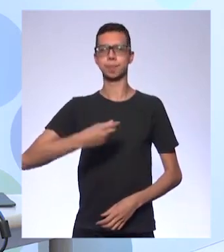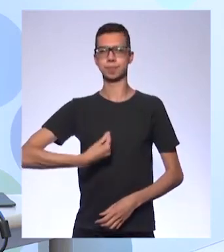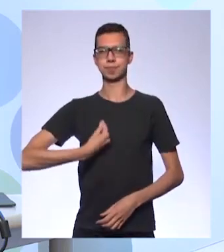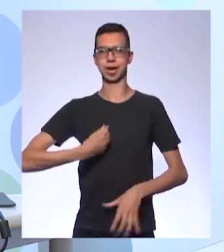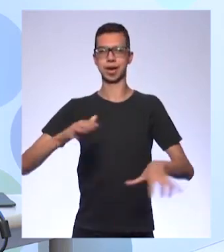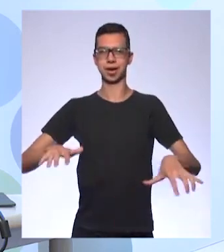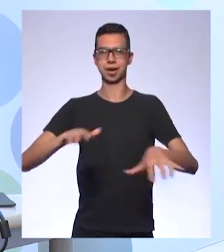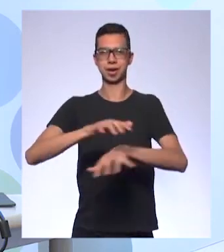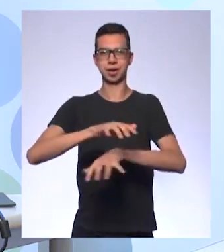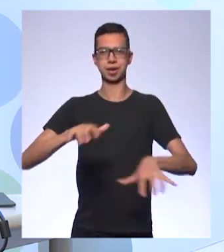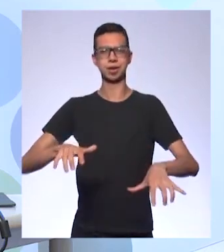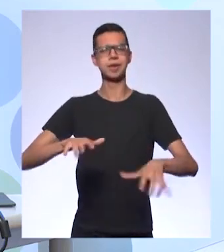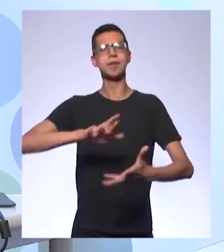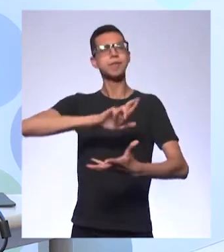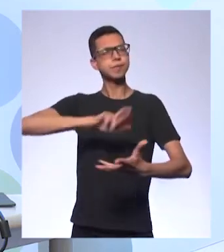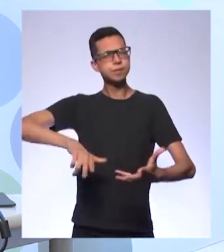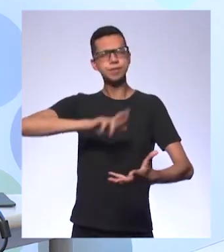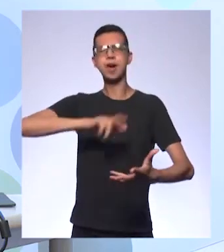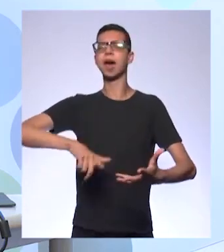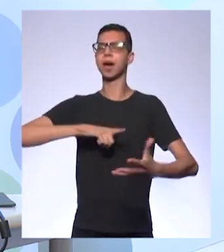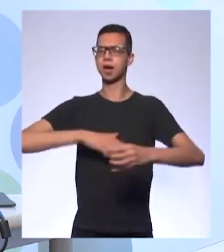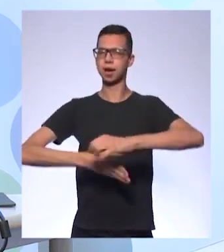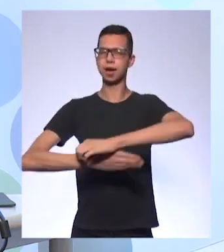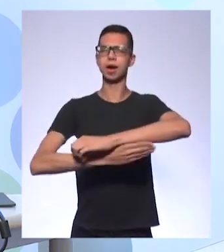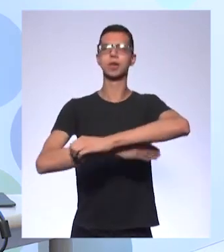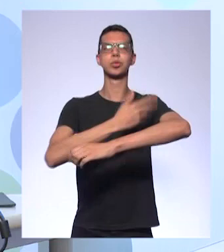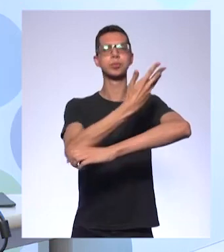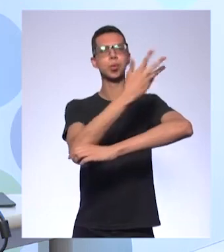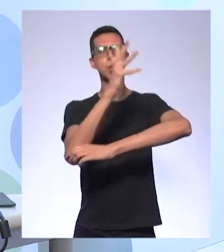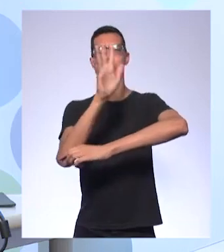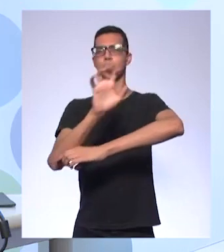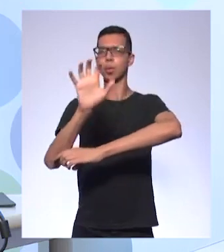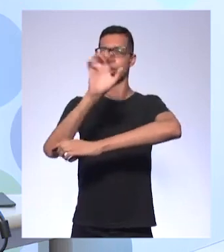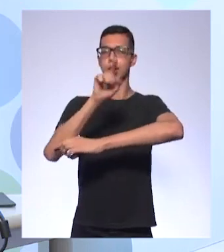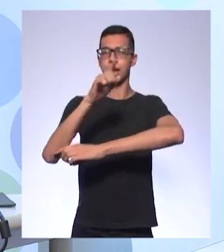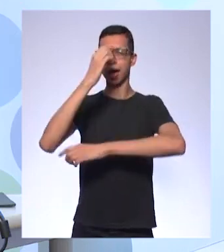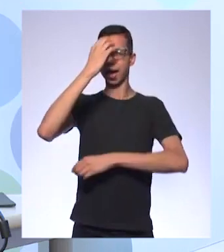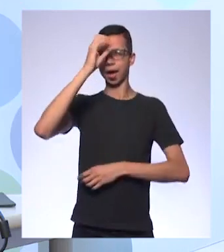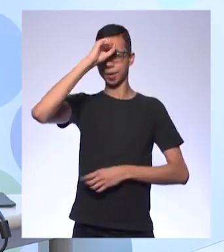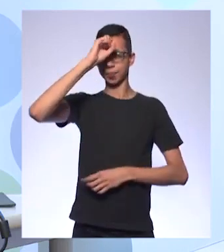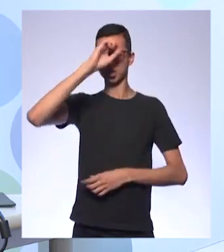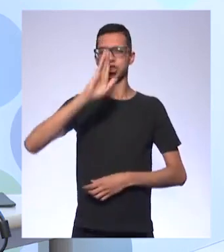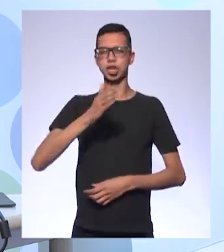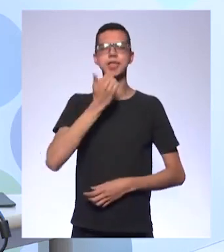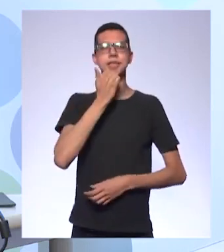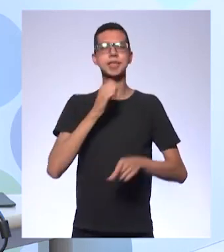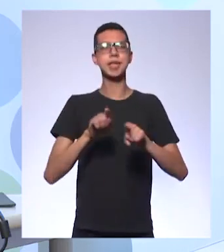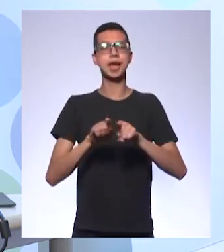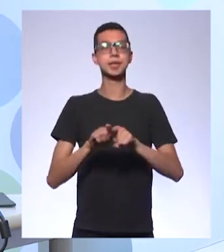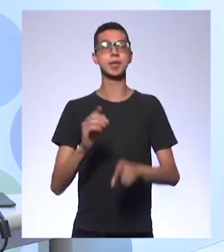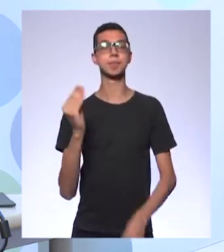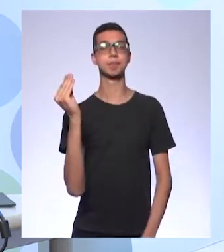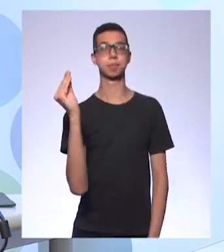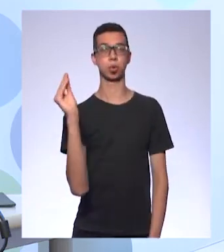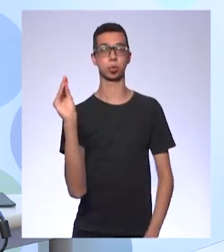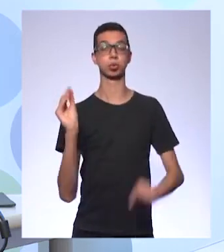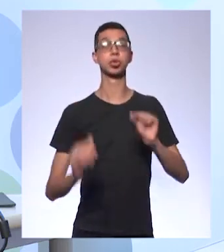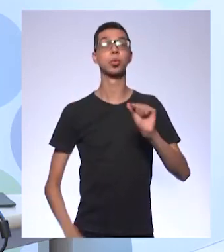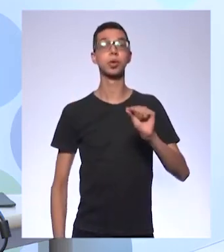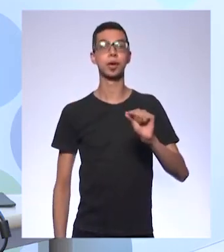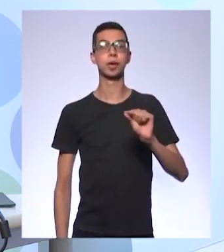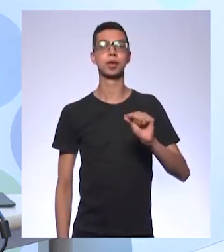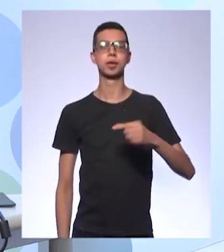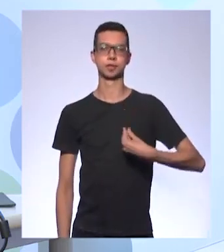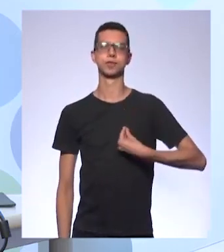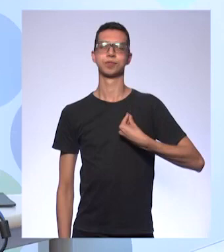suas próprias cadeias alimentares, né? Isso aí vocês aprendem aí em ciências, em biologia, né? E que faz esse ciclo de vida que